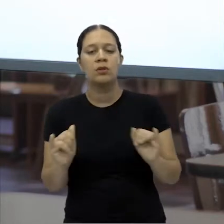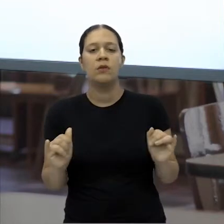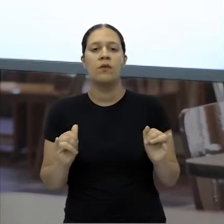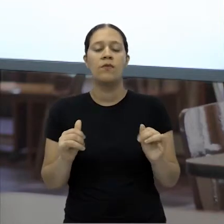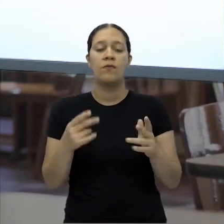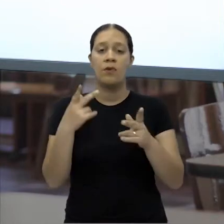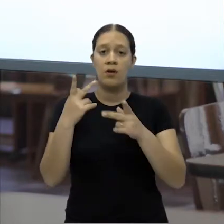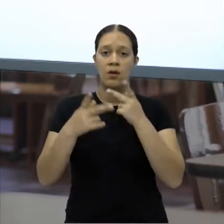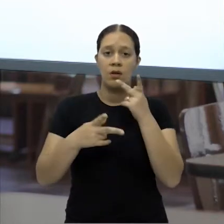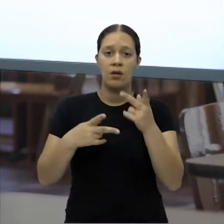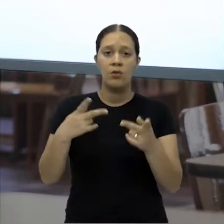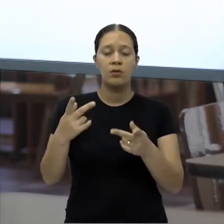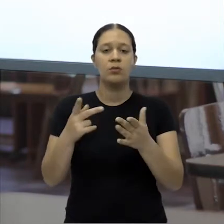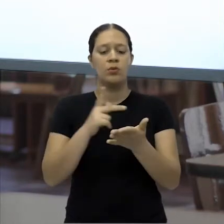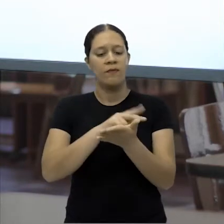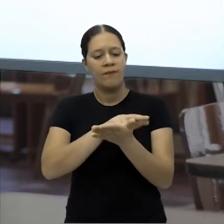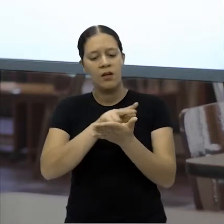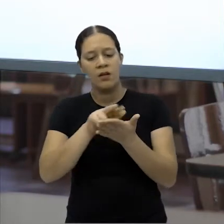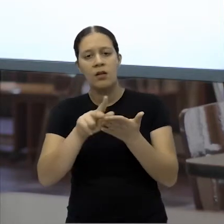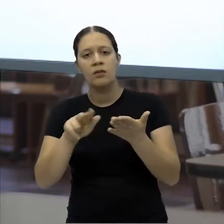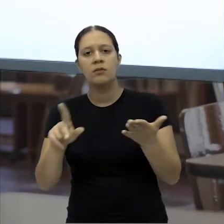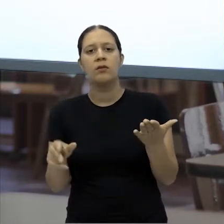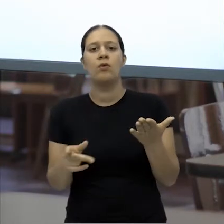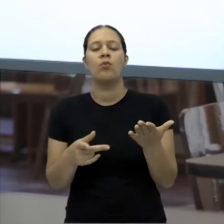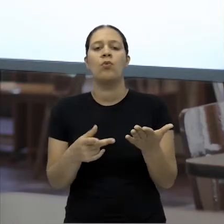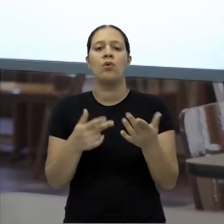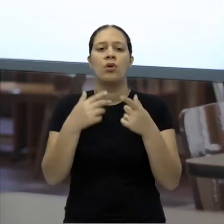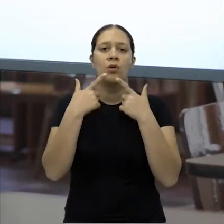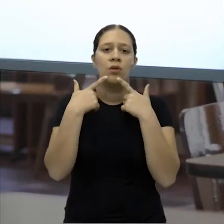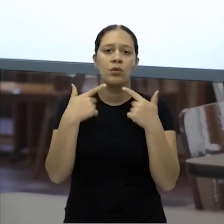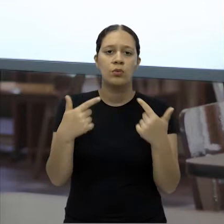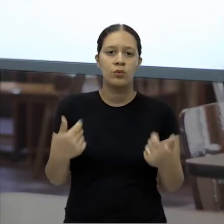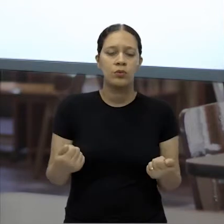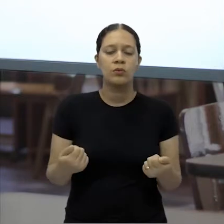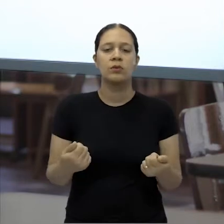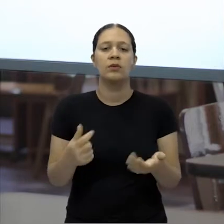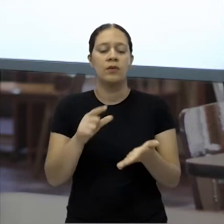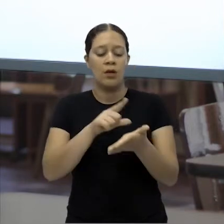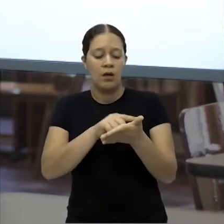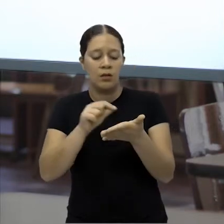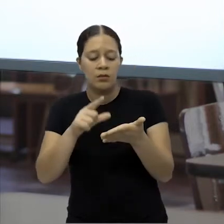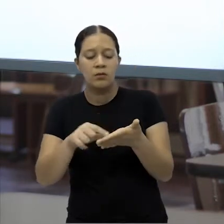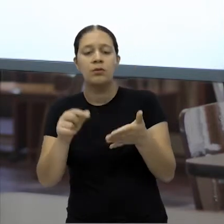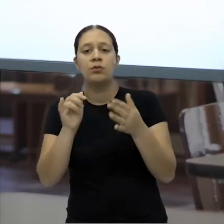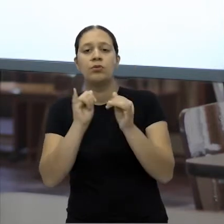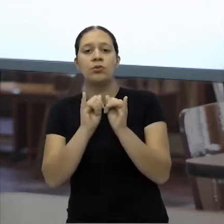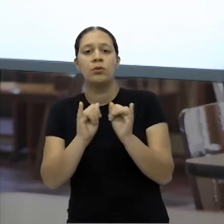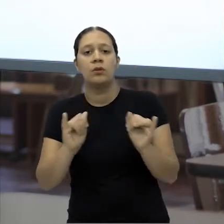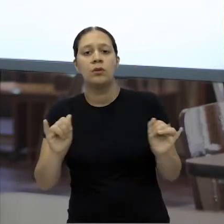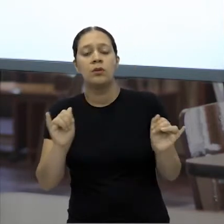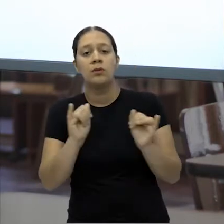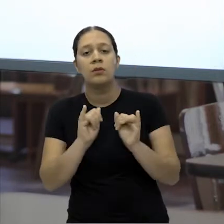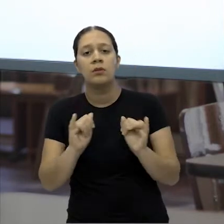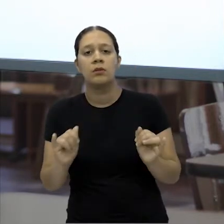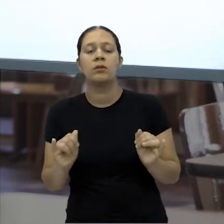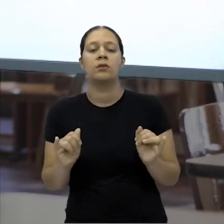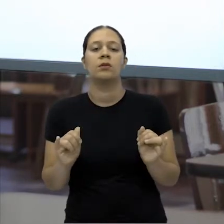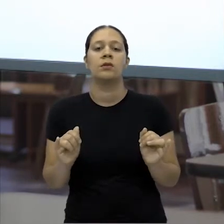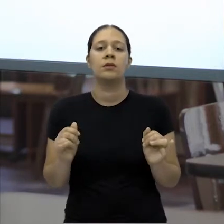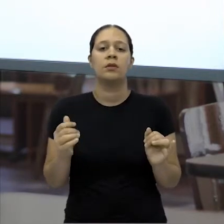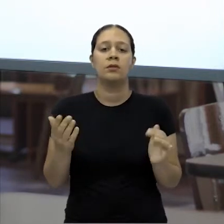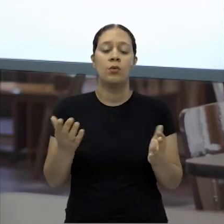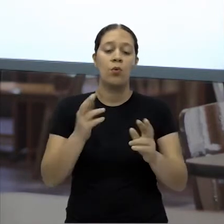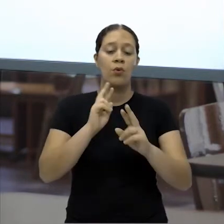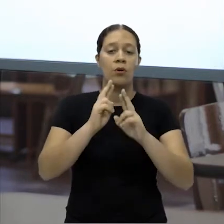falando sobre as variações linguísticas. Poderia ser um artigo de divulgação científica falando